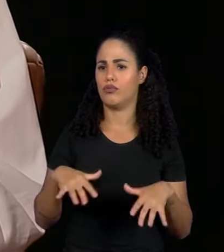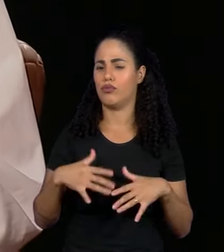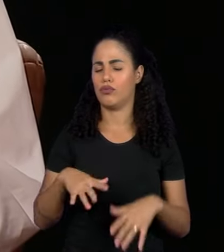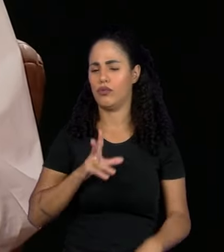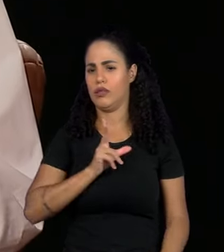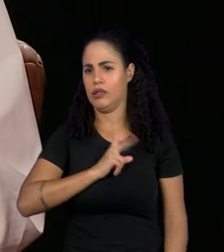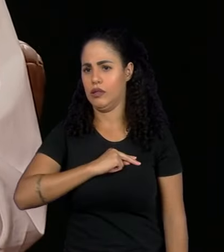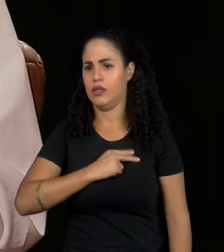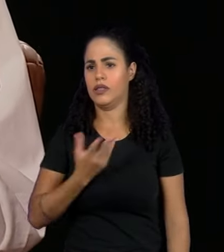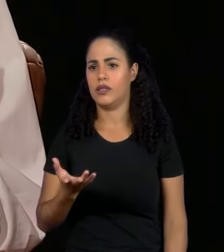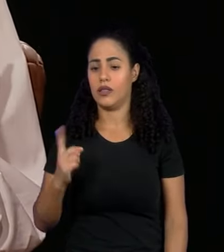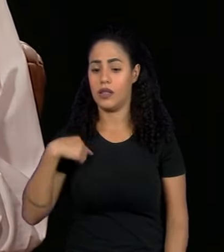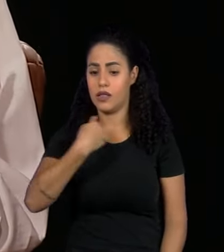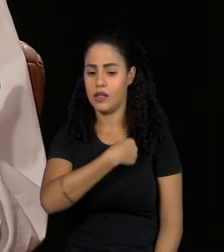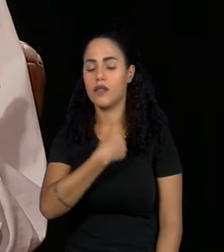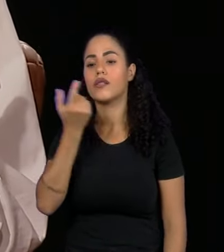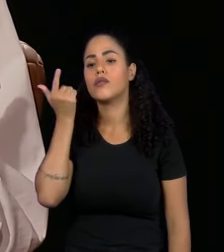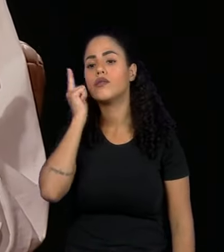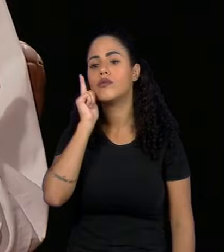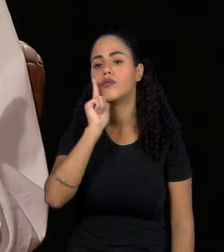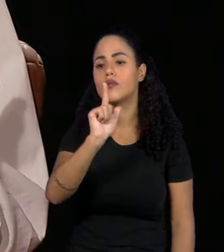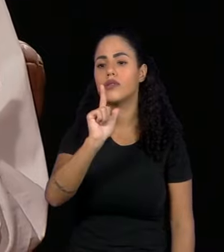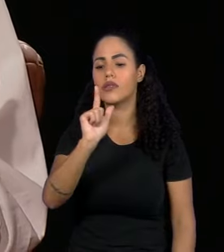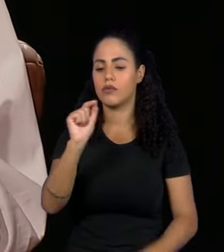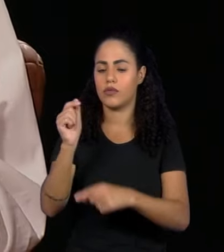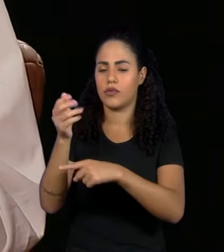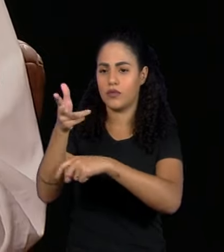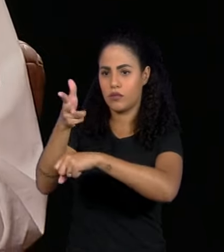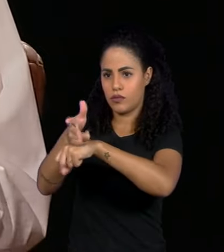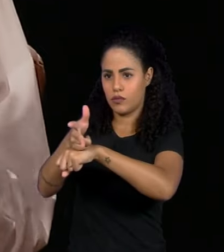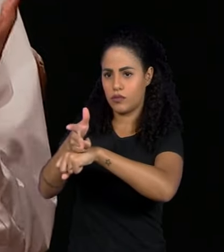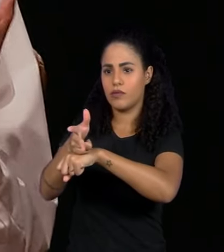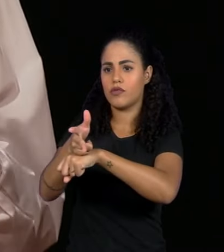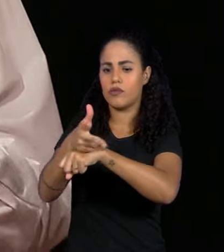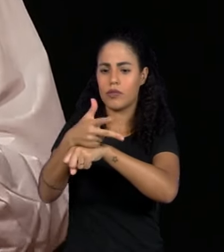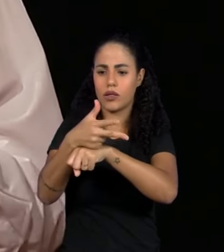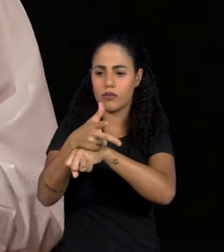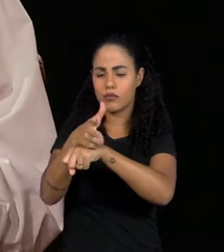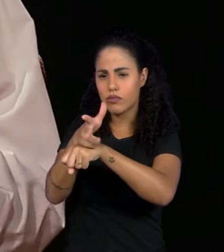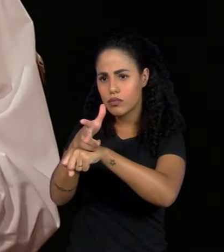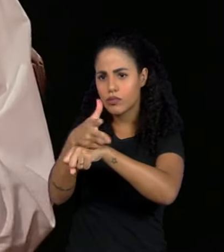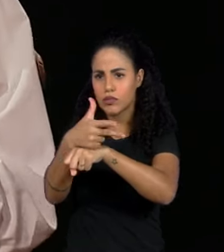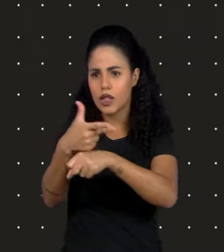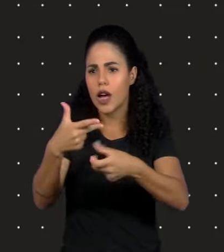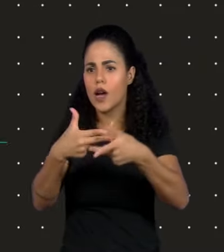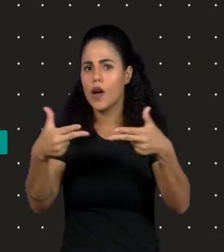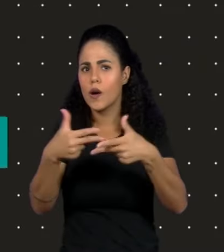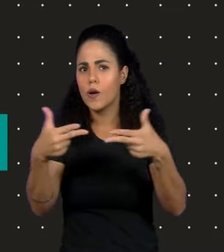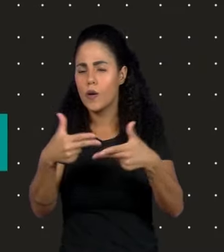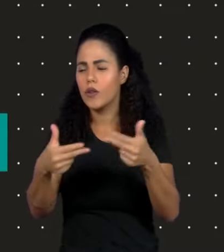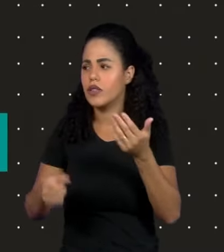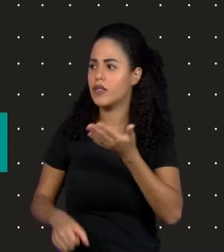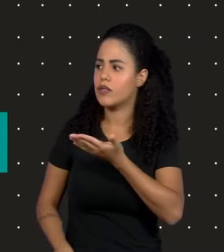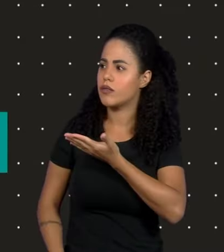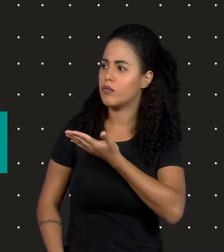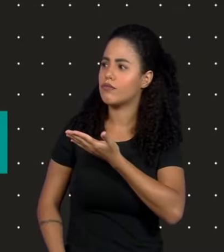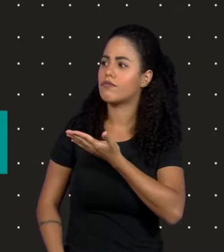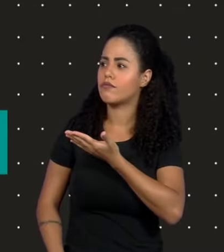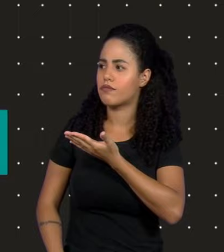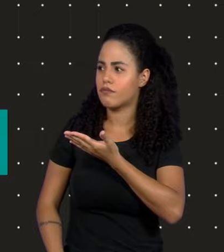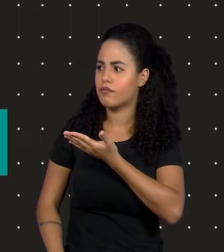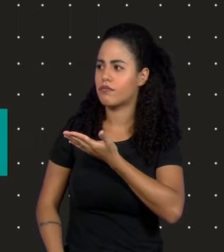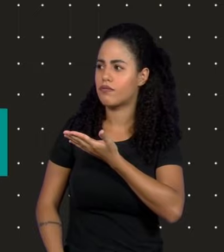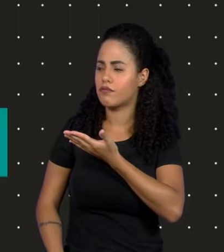né? E nós conseguimos filmar, por exemplo, coisas maravilhosas. O Rui Guerra,